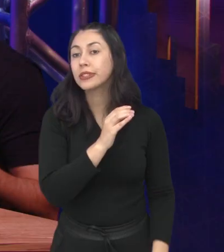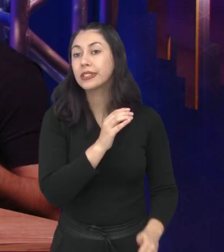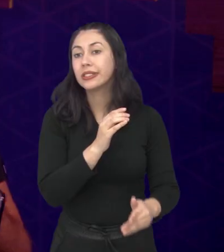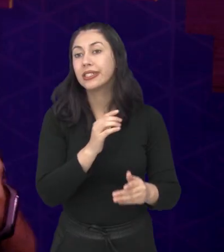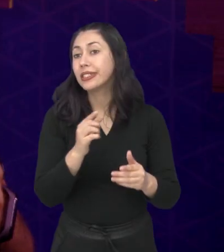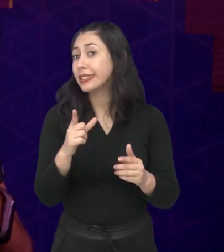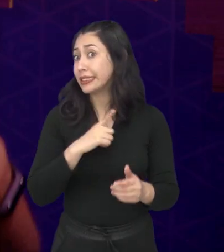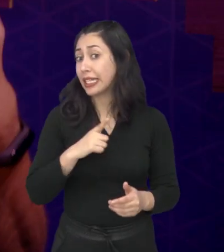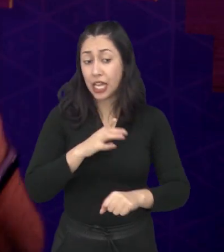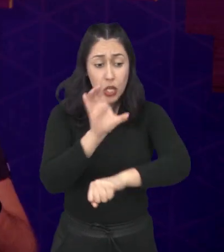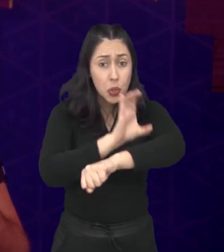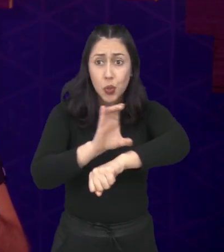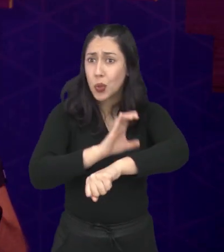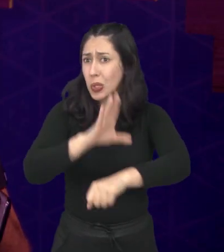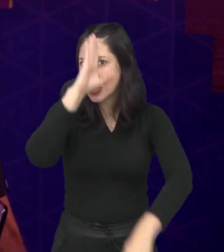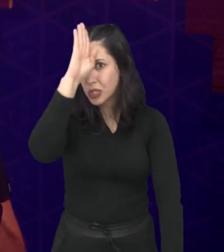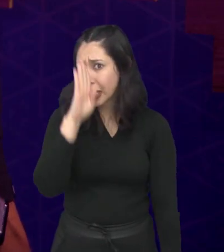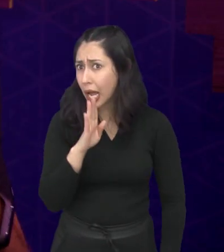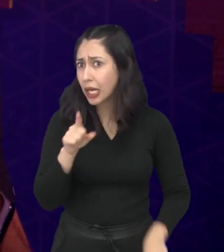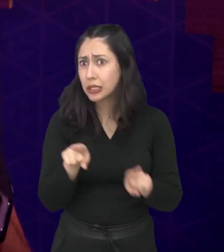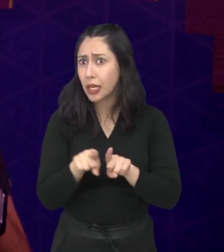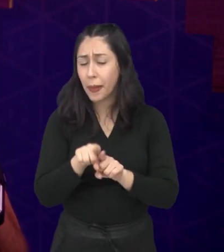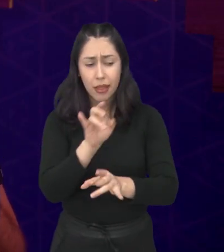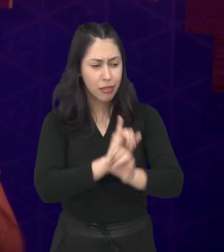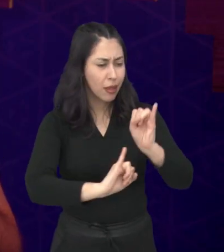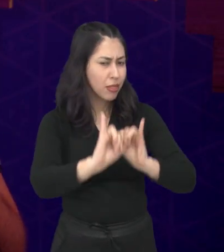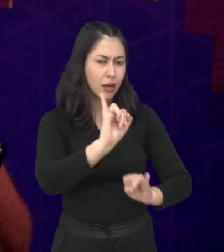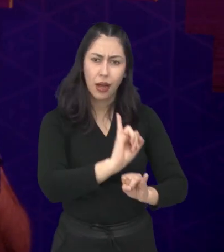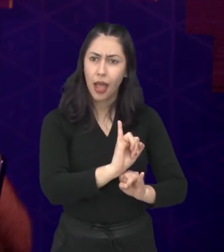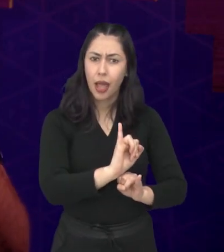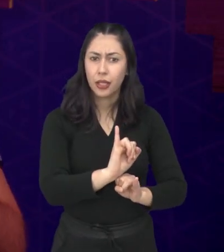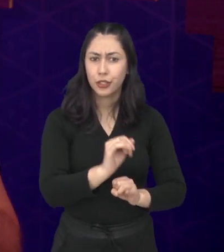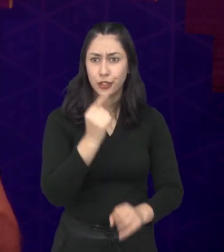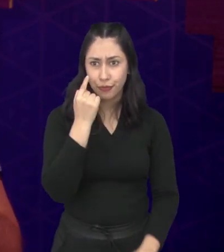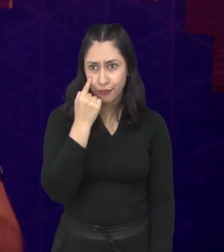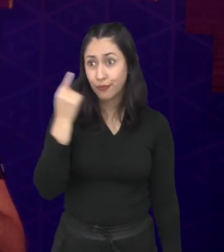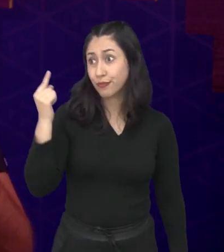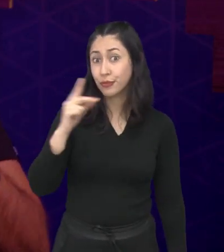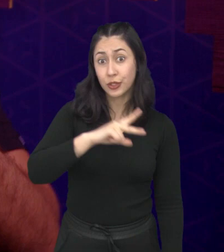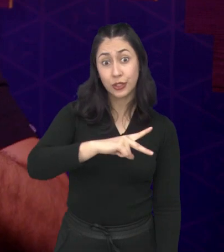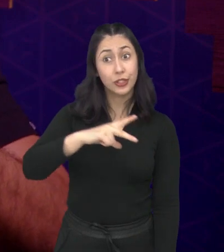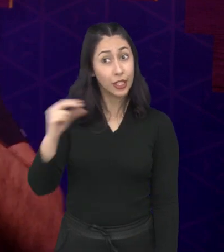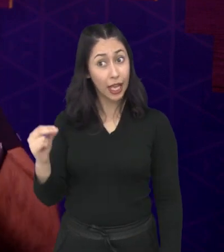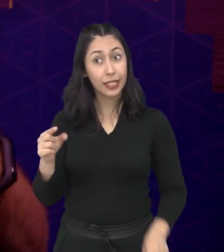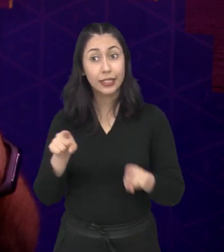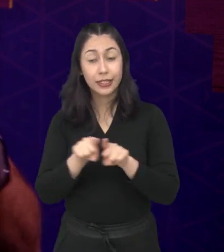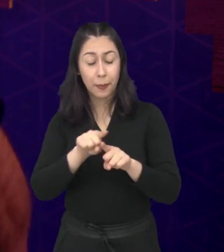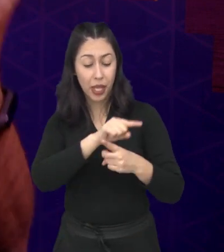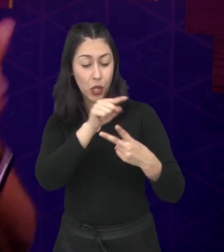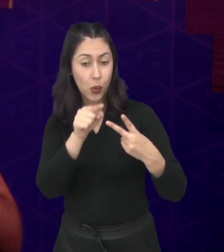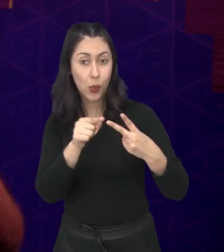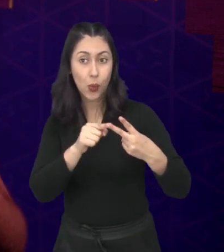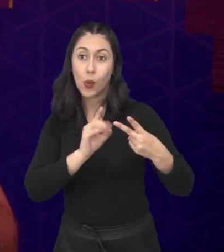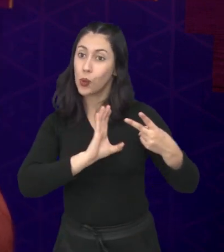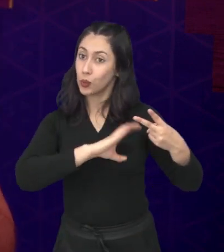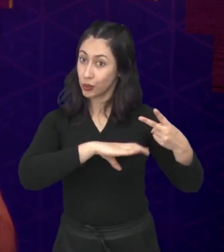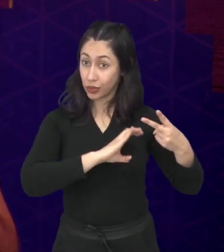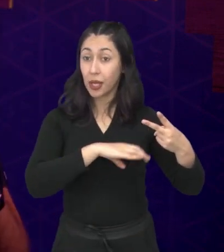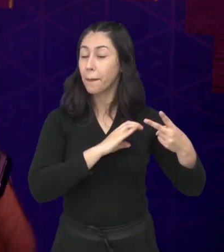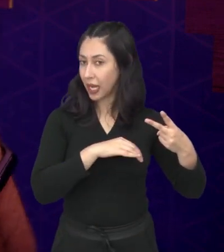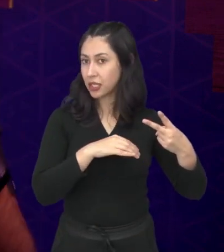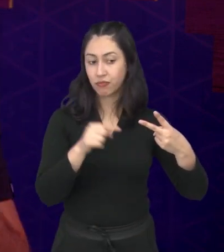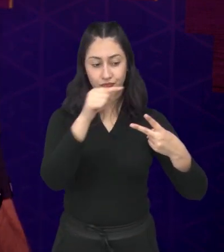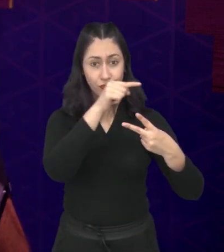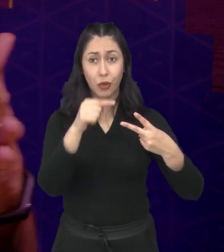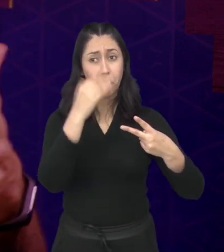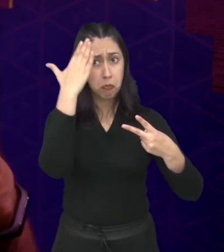muito curso de graça, tem muito curso na internet, e aí a gente tem o Senac e o CEPAS, que é aqui de São José, mas o Senac é a nível nacional, que ele